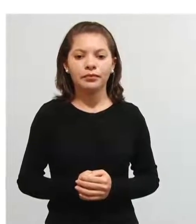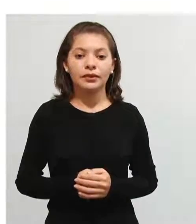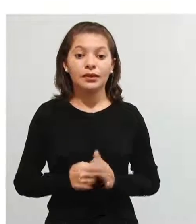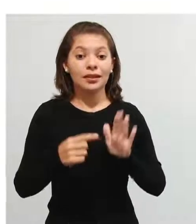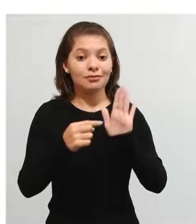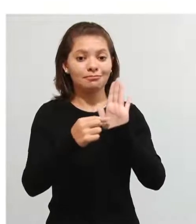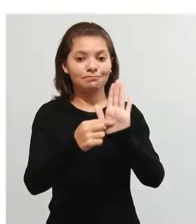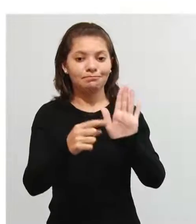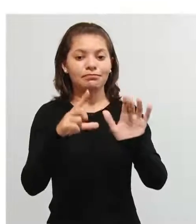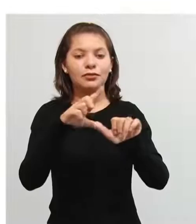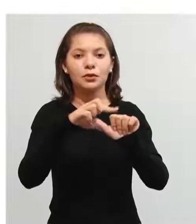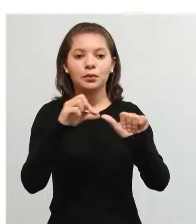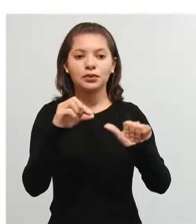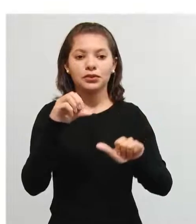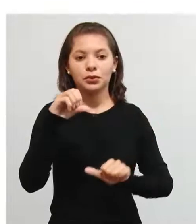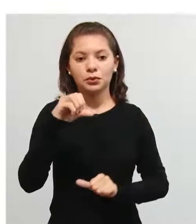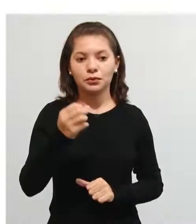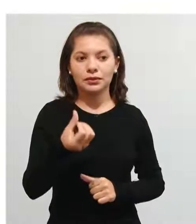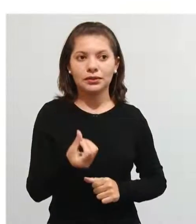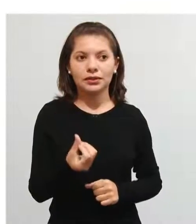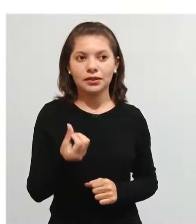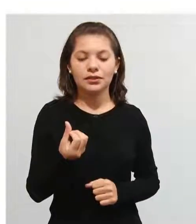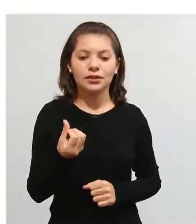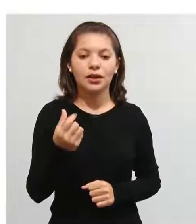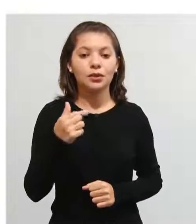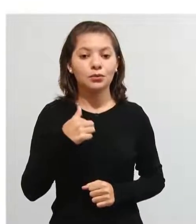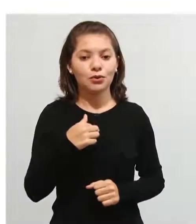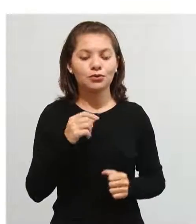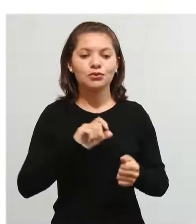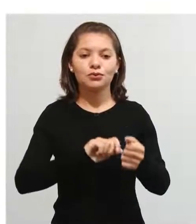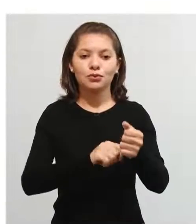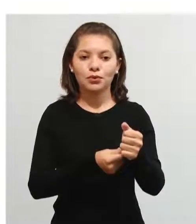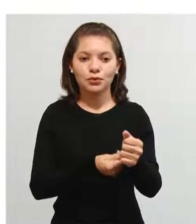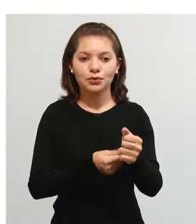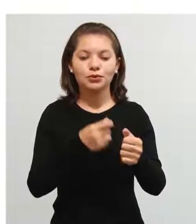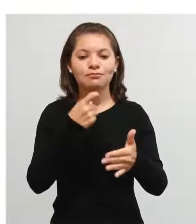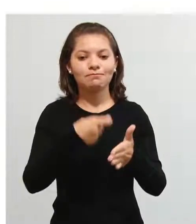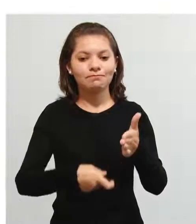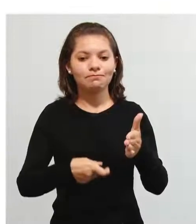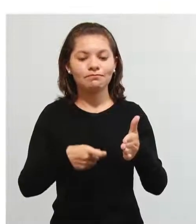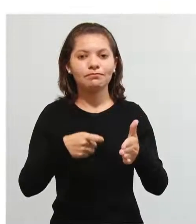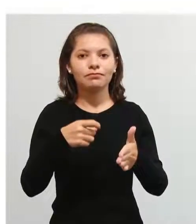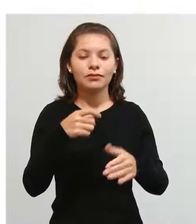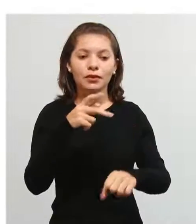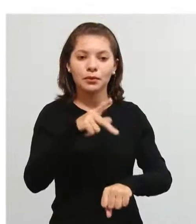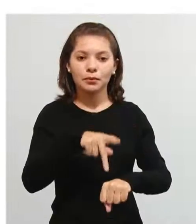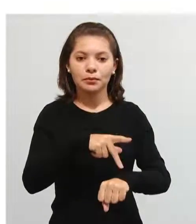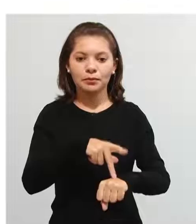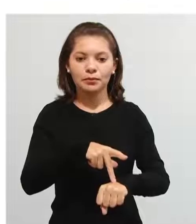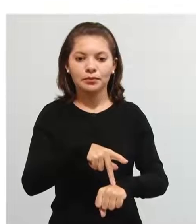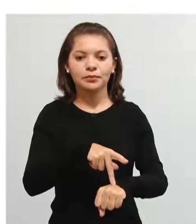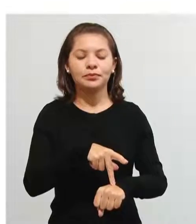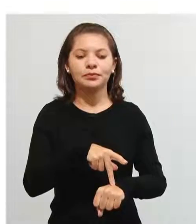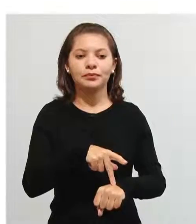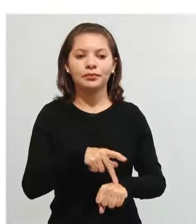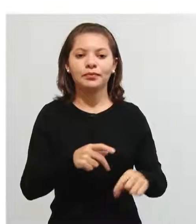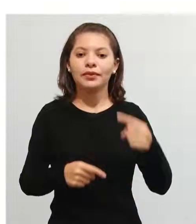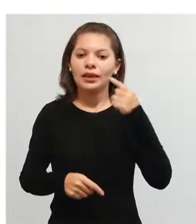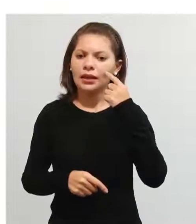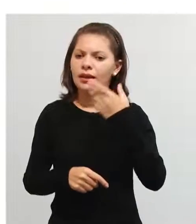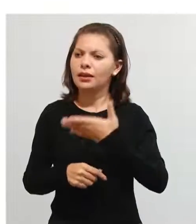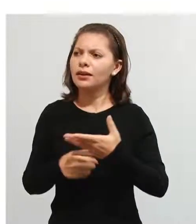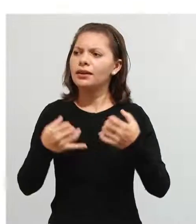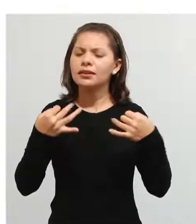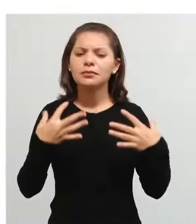artigo 96 do nosso Código Tributário Nacional. E aqui vamos falar um pouquinho sobre as